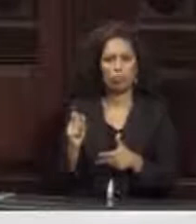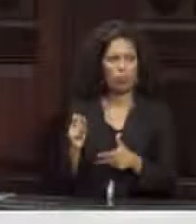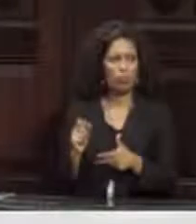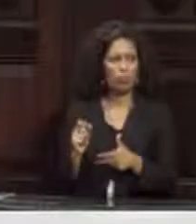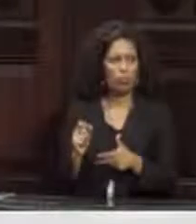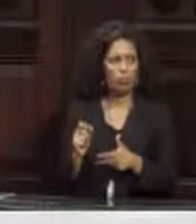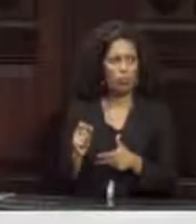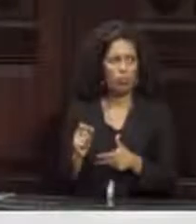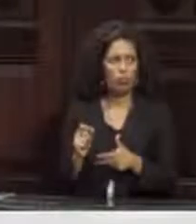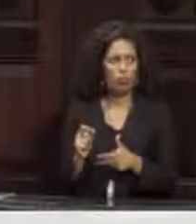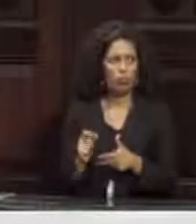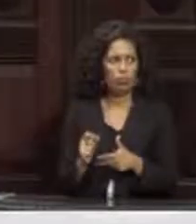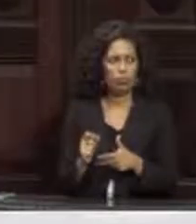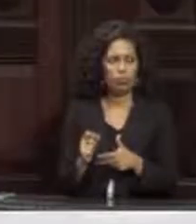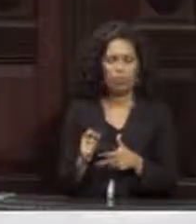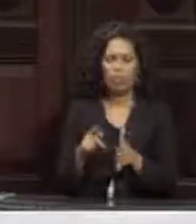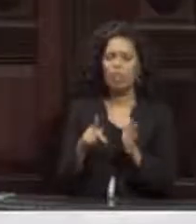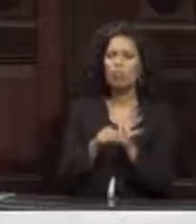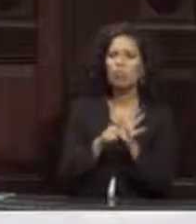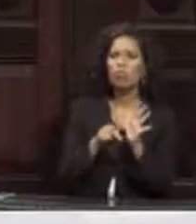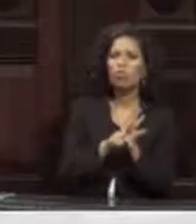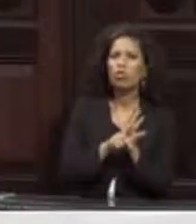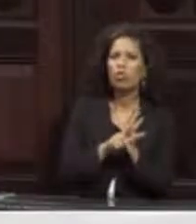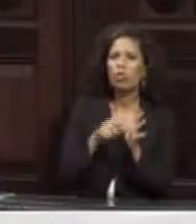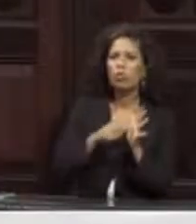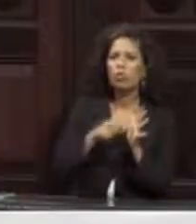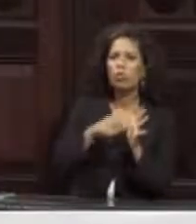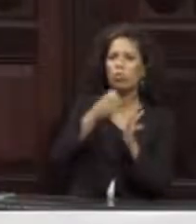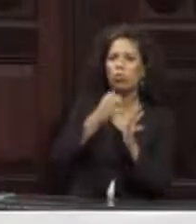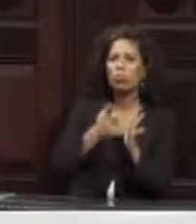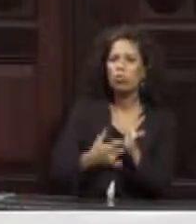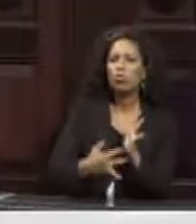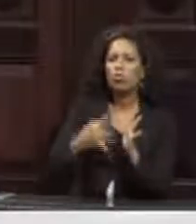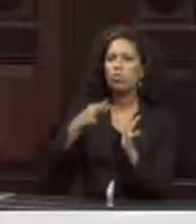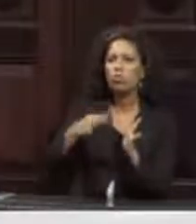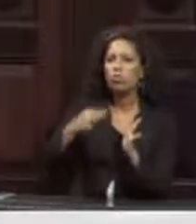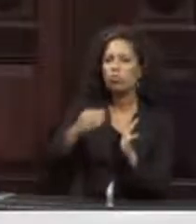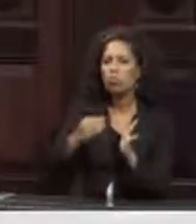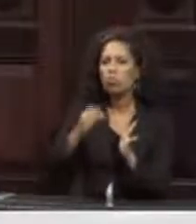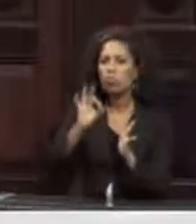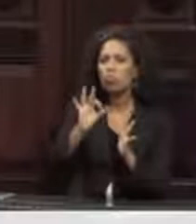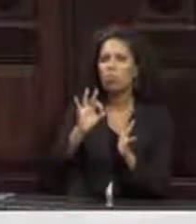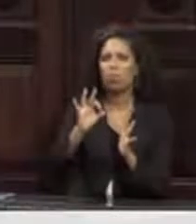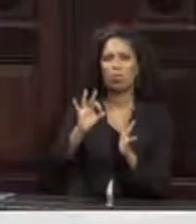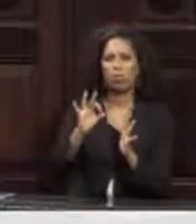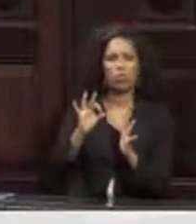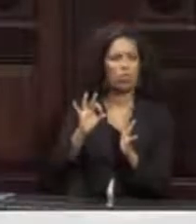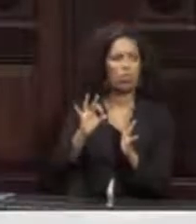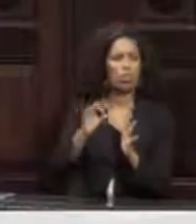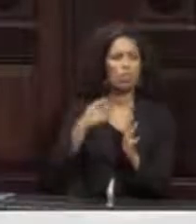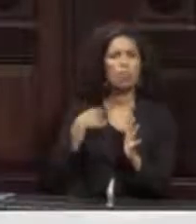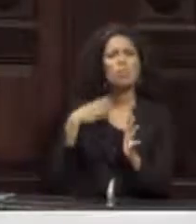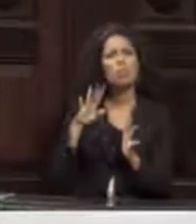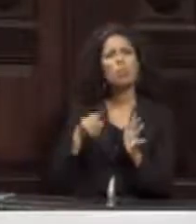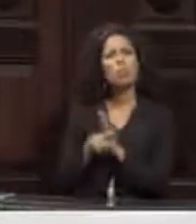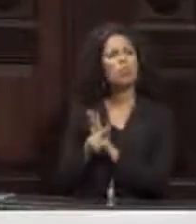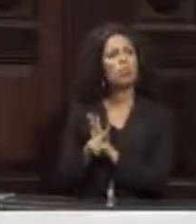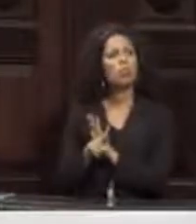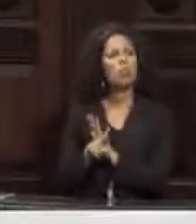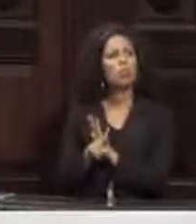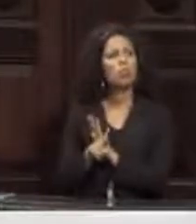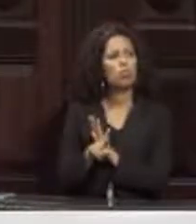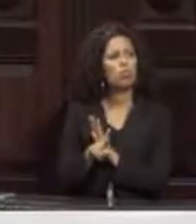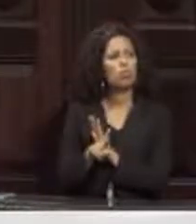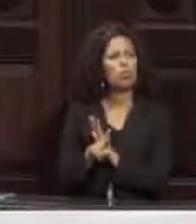as informações que possam contribuir com a nossa decisão. A pergunta que se faz é: quais serão